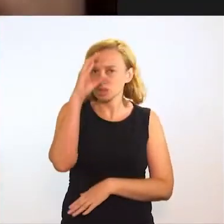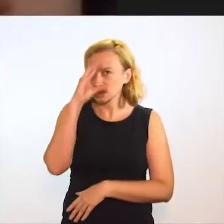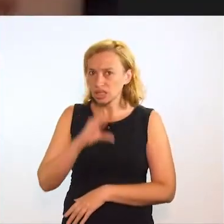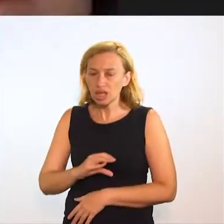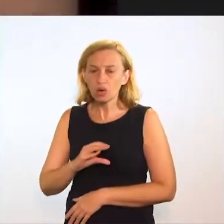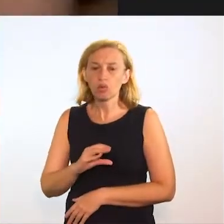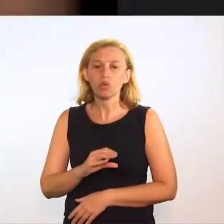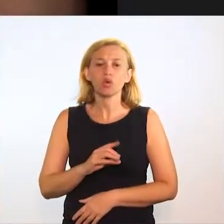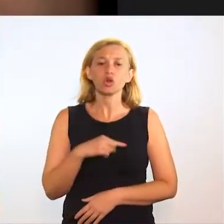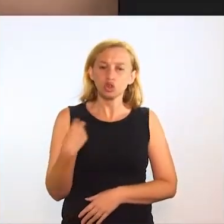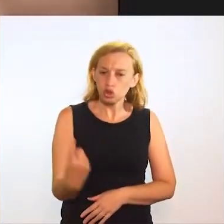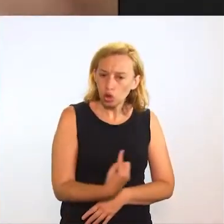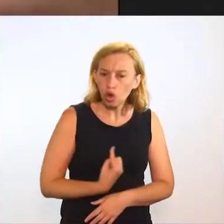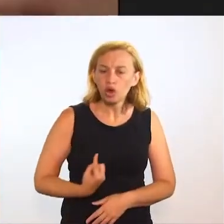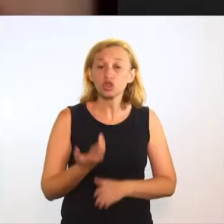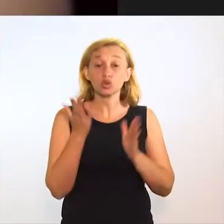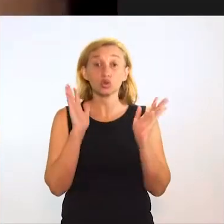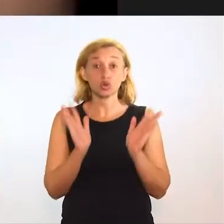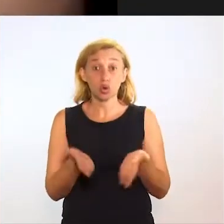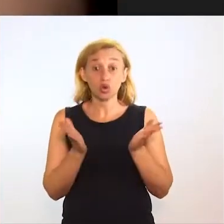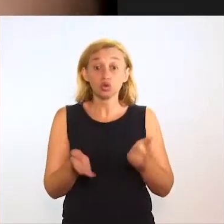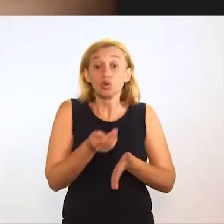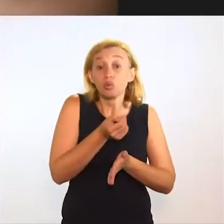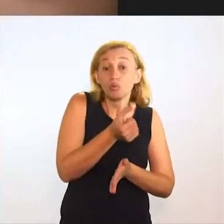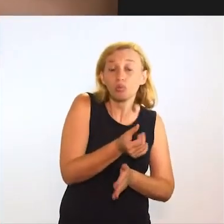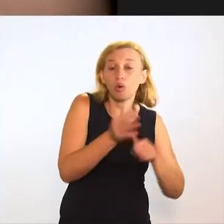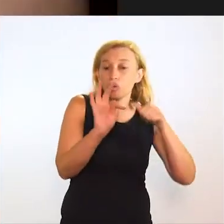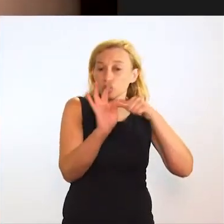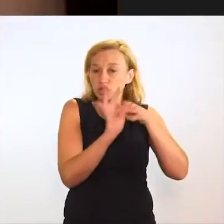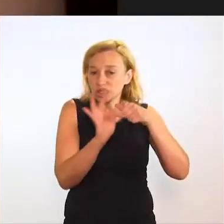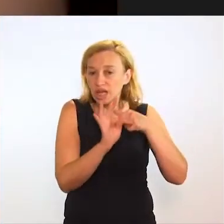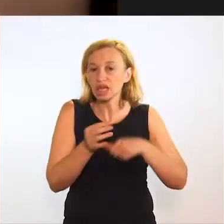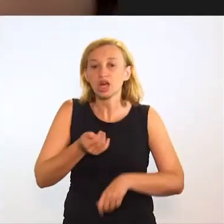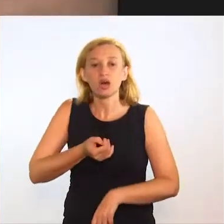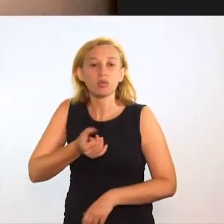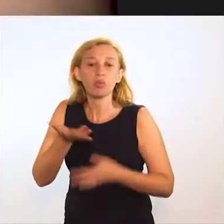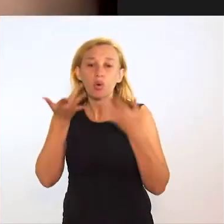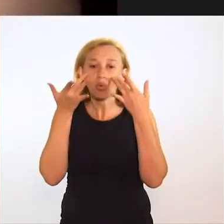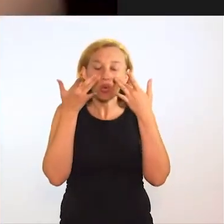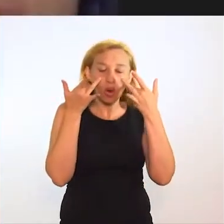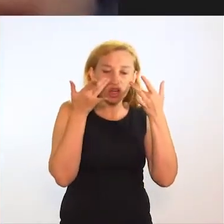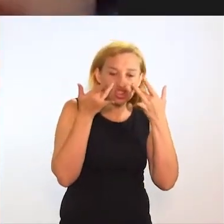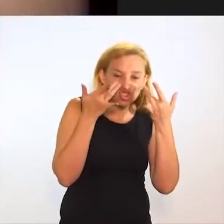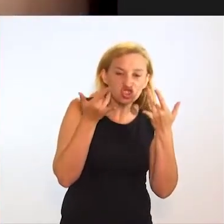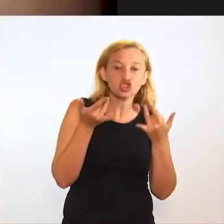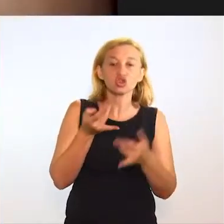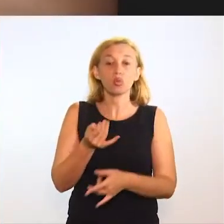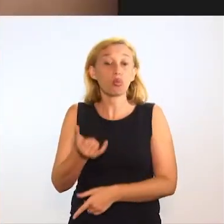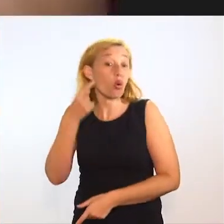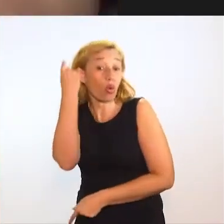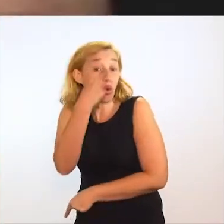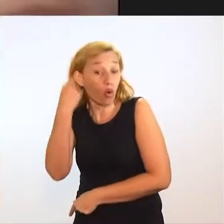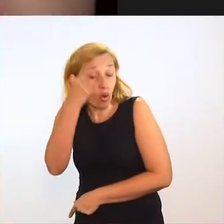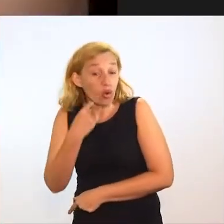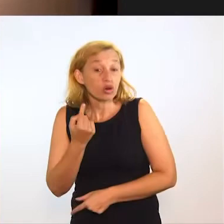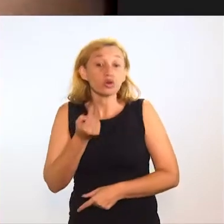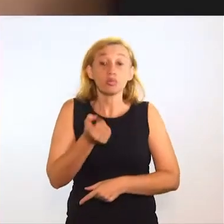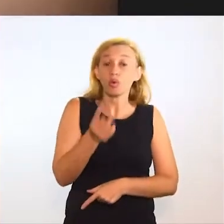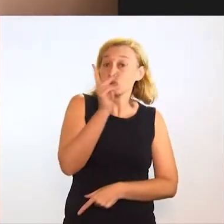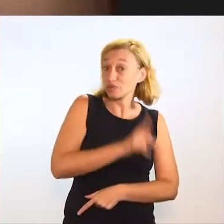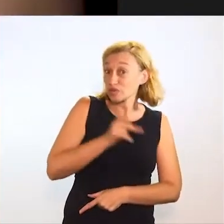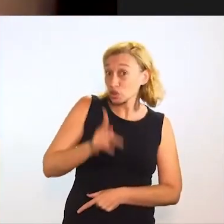agora, todo cidadão, nós somos hoje um pouco técnicos, um pouco artistas, um